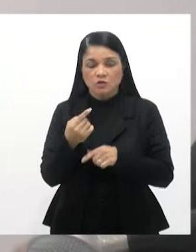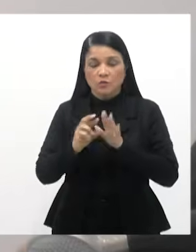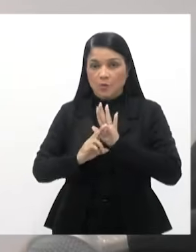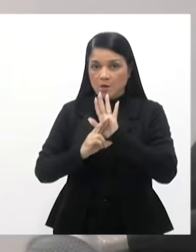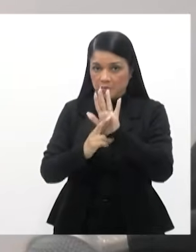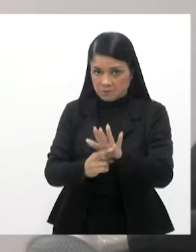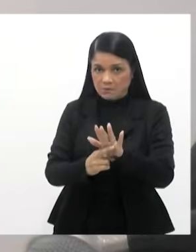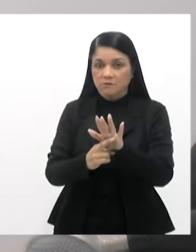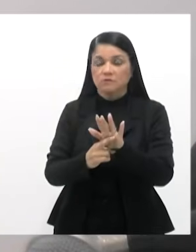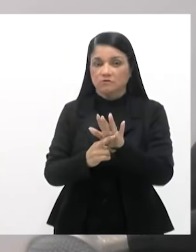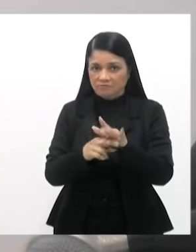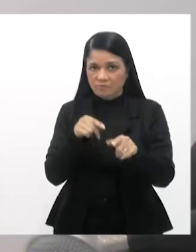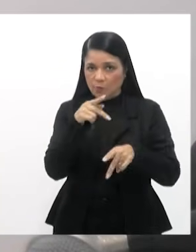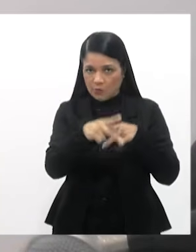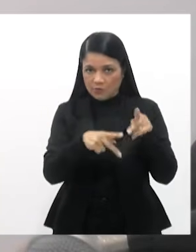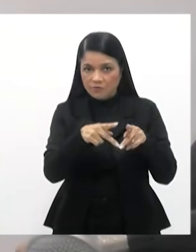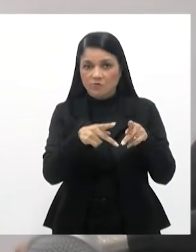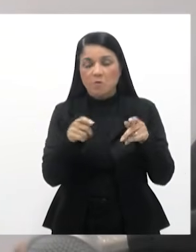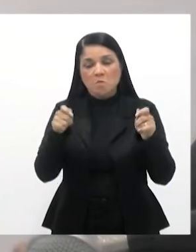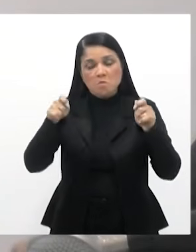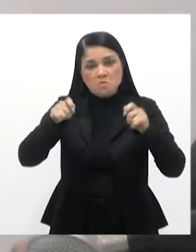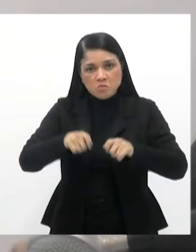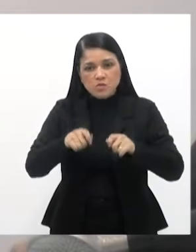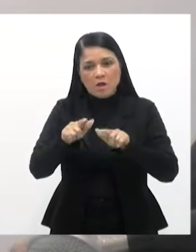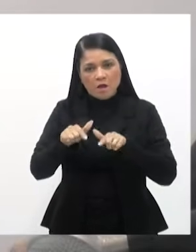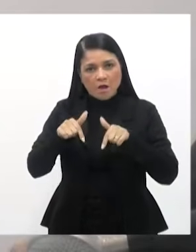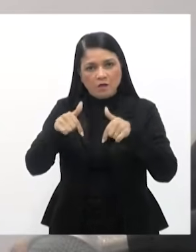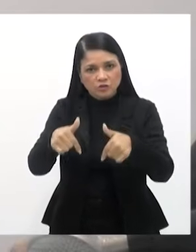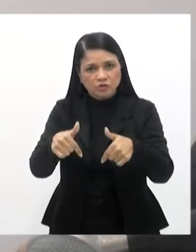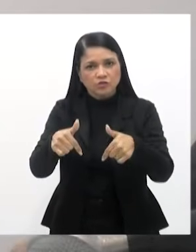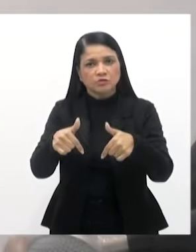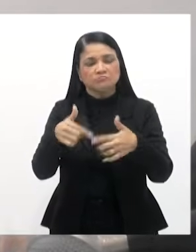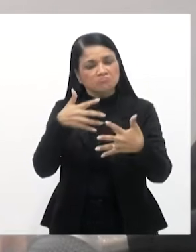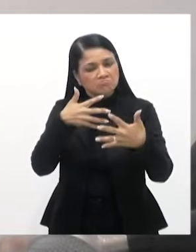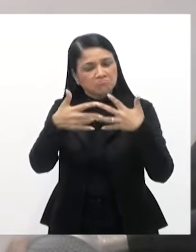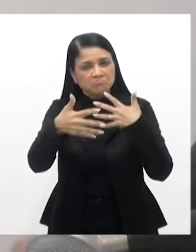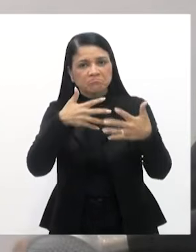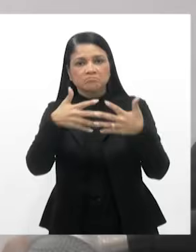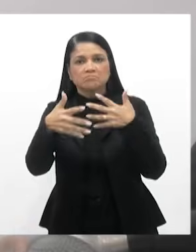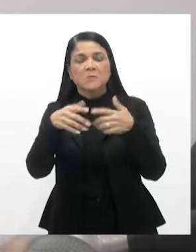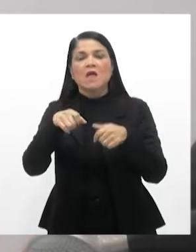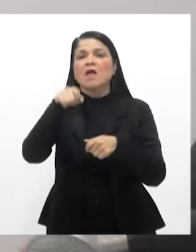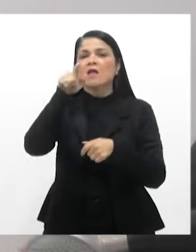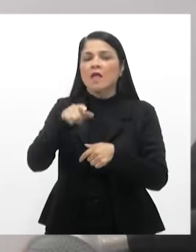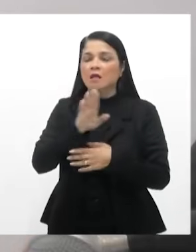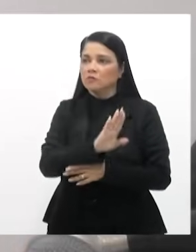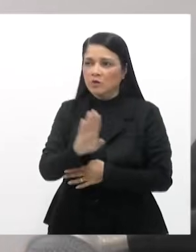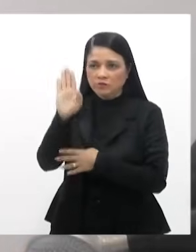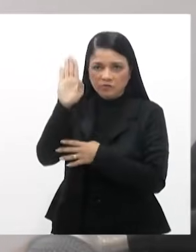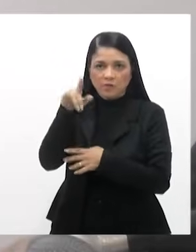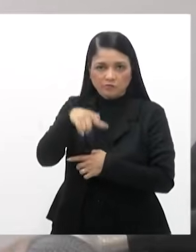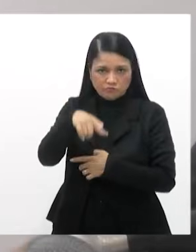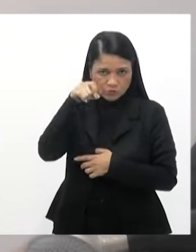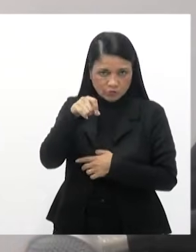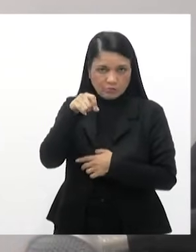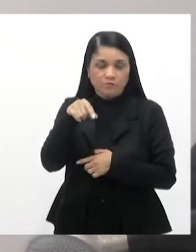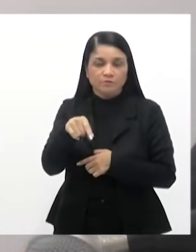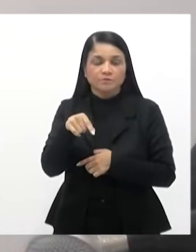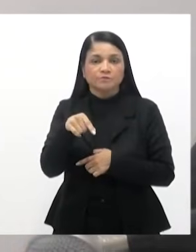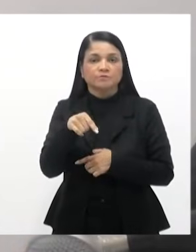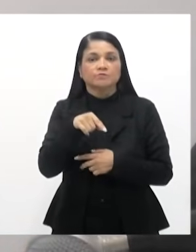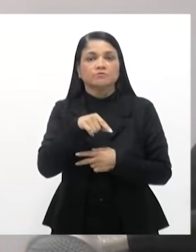povo, pudéssemos também agir de maneira absolutamente transparente, dizendo quem é o candidato escolhido. Então, nesse